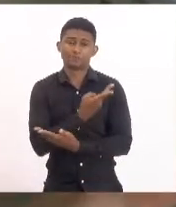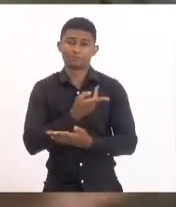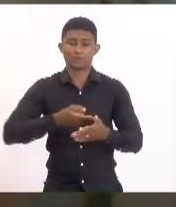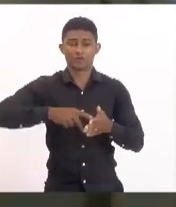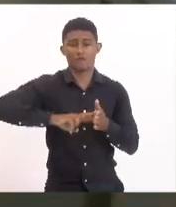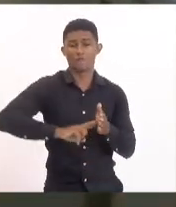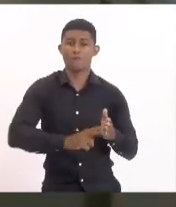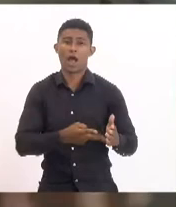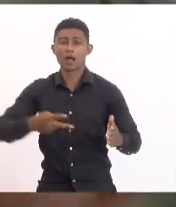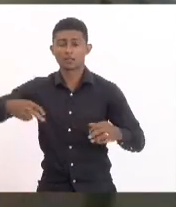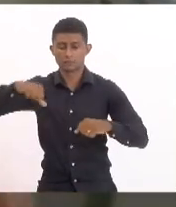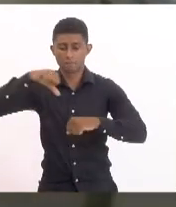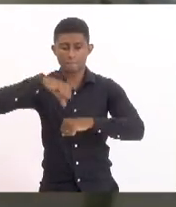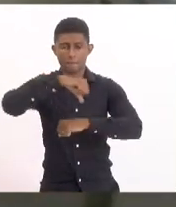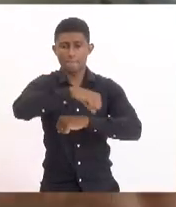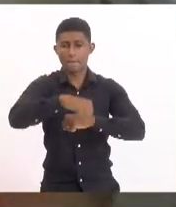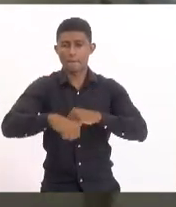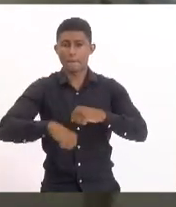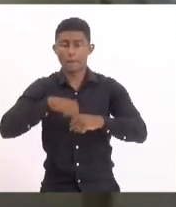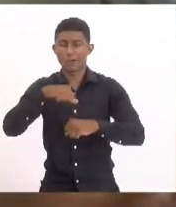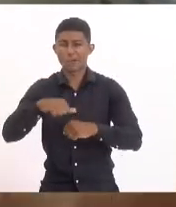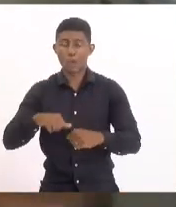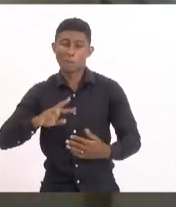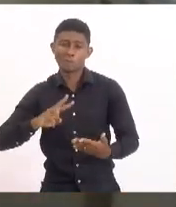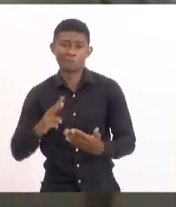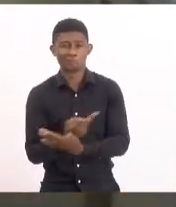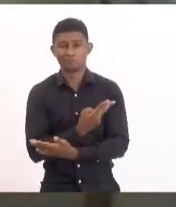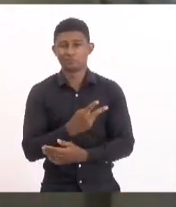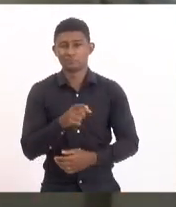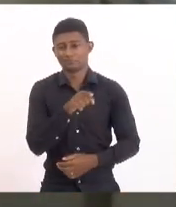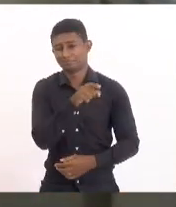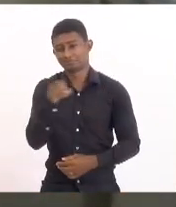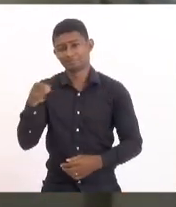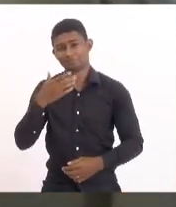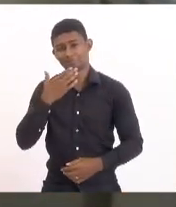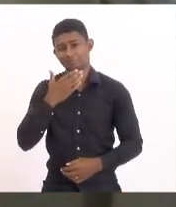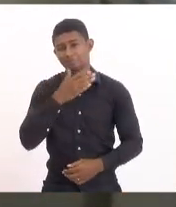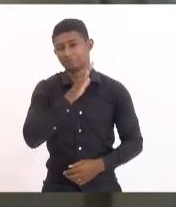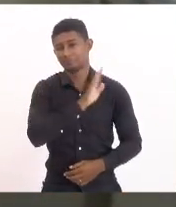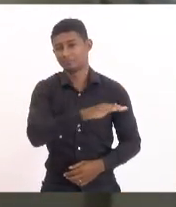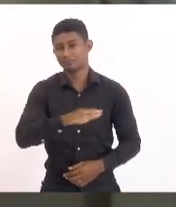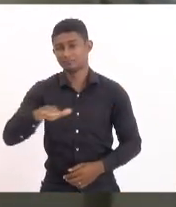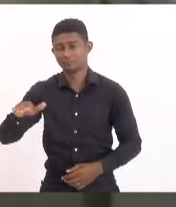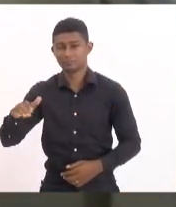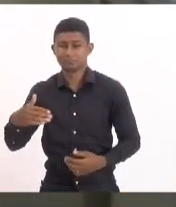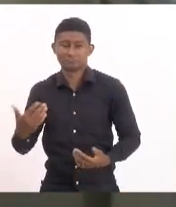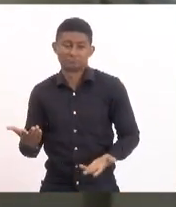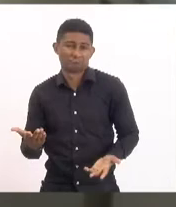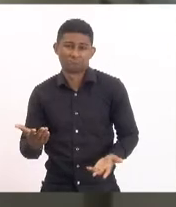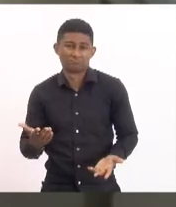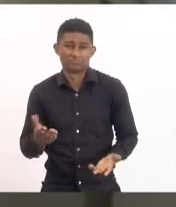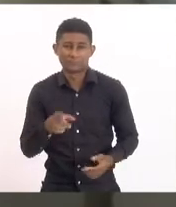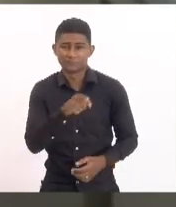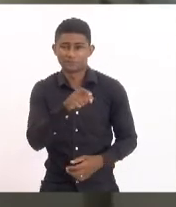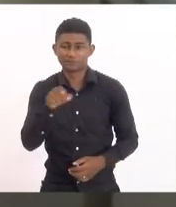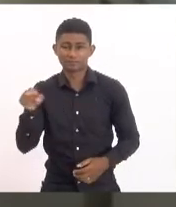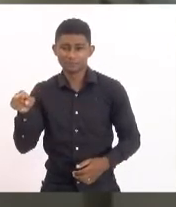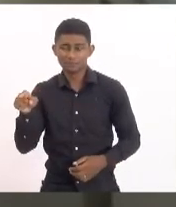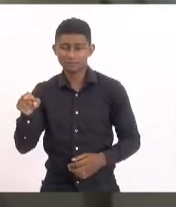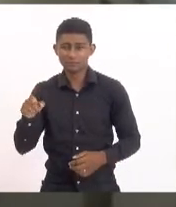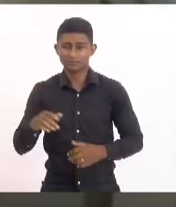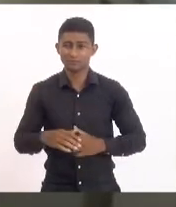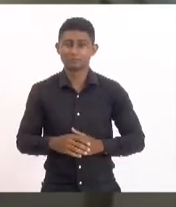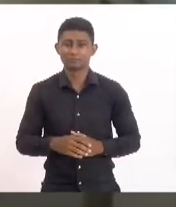né, porque não tem lugar seguro de ficar, ficam transitando em qualquer canto da, dos logradores públicos das suas